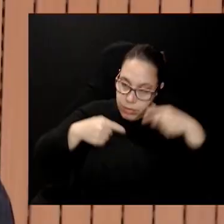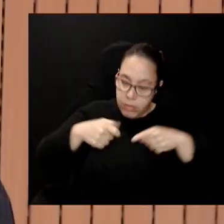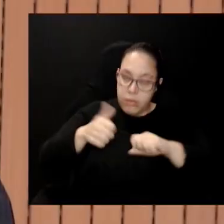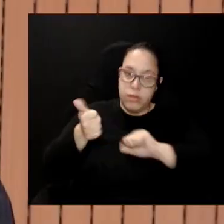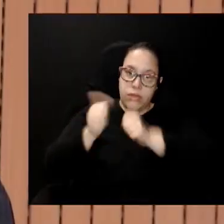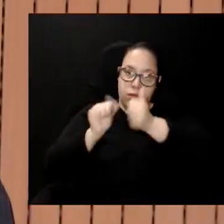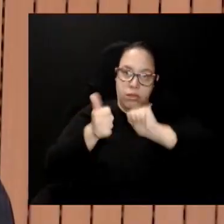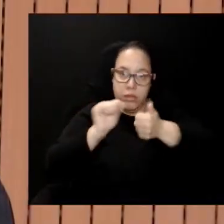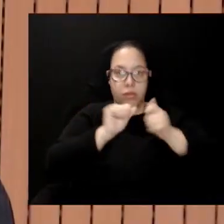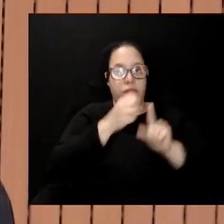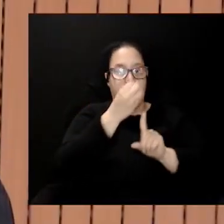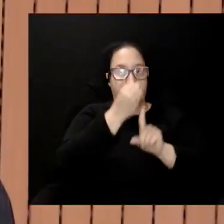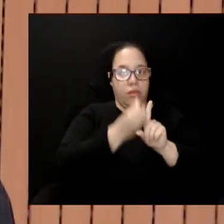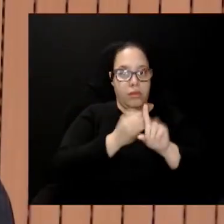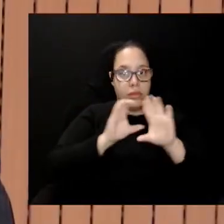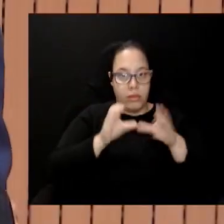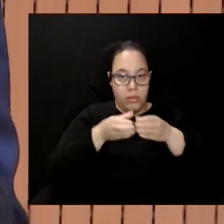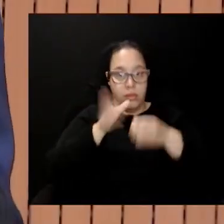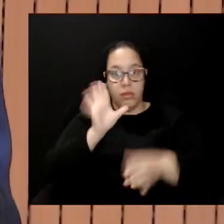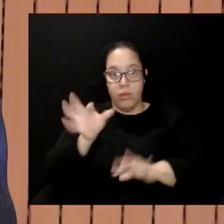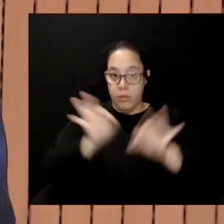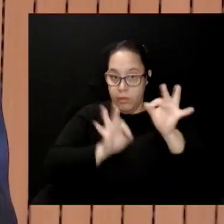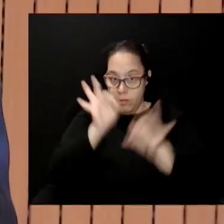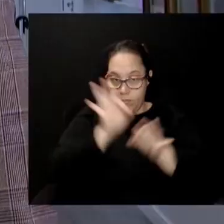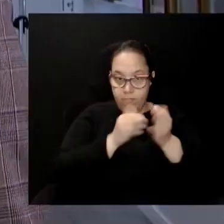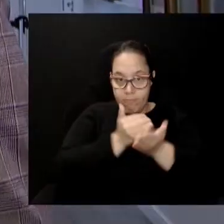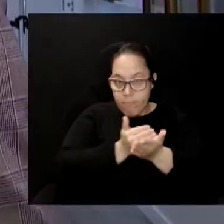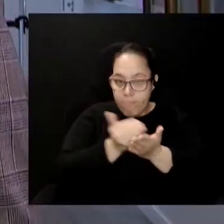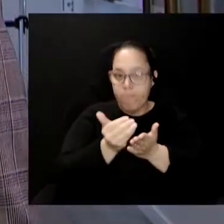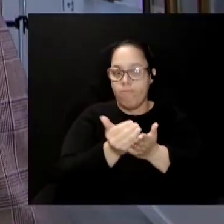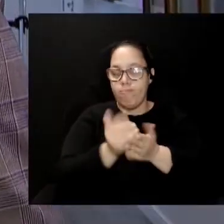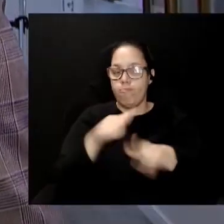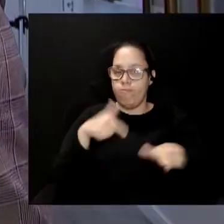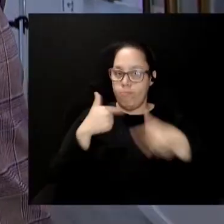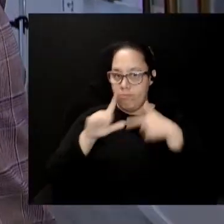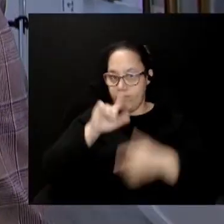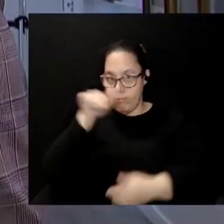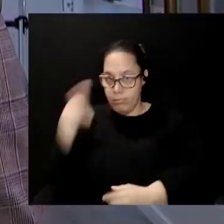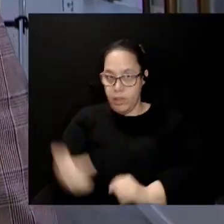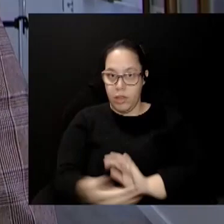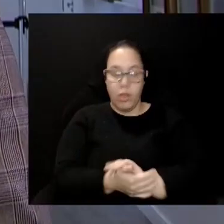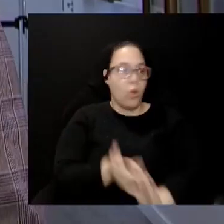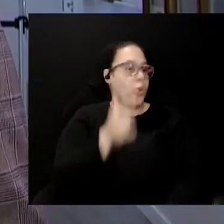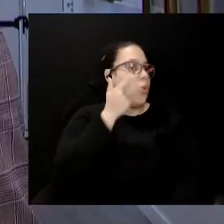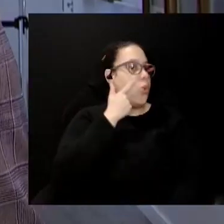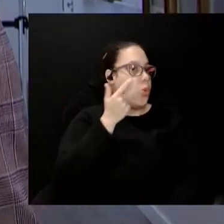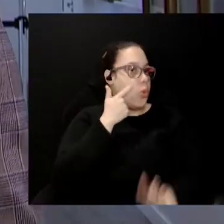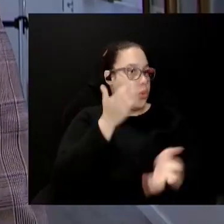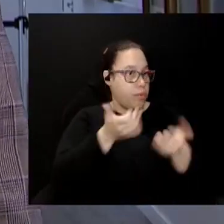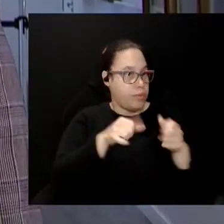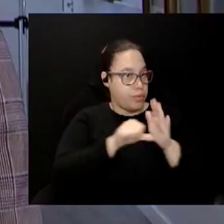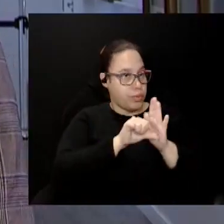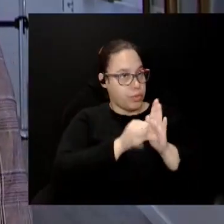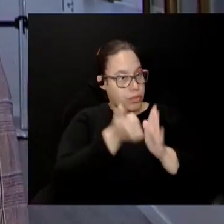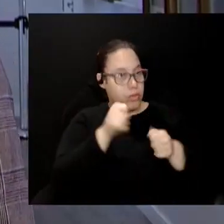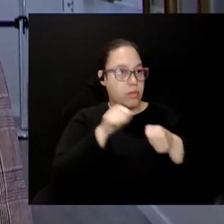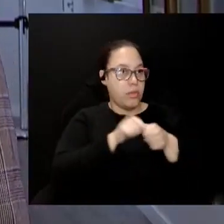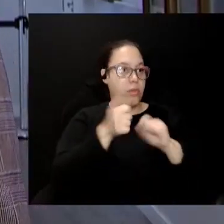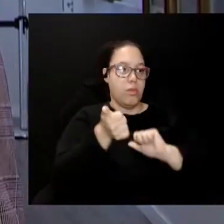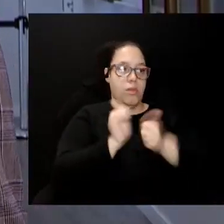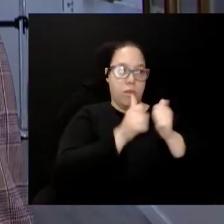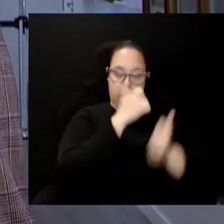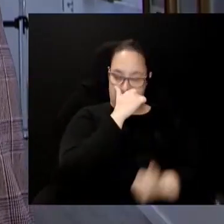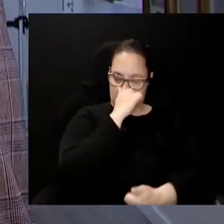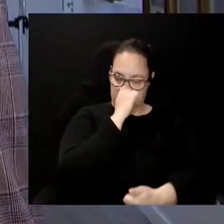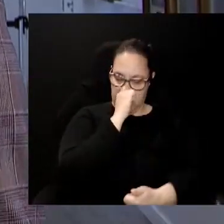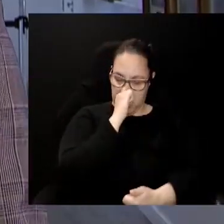grupo já se prepara para dar sequência aos trabalhos. Olha, nós queremos, primeiro de tudo, fazer um balanço, entender o que foi